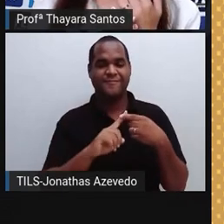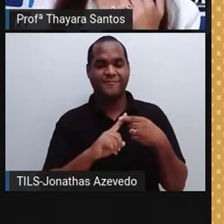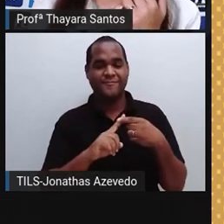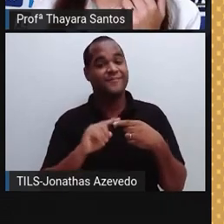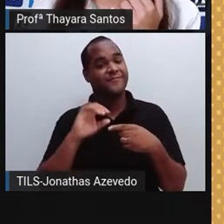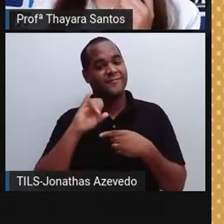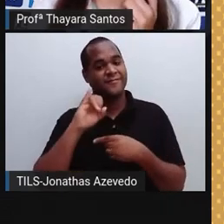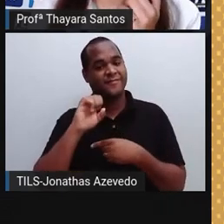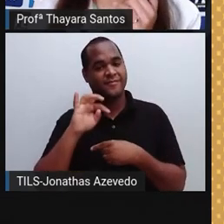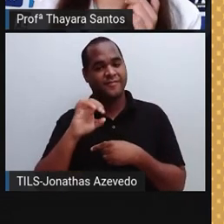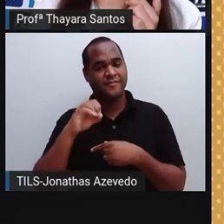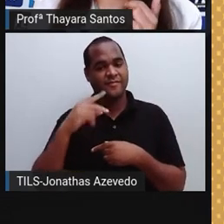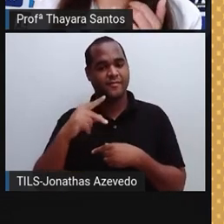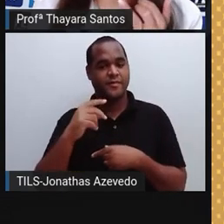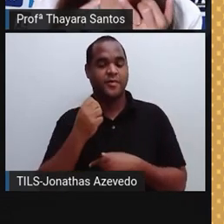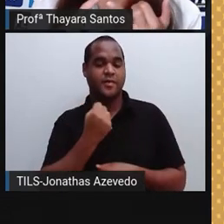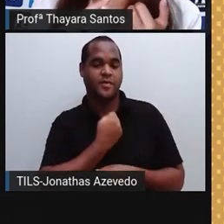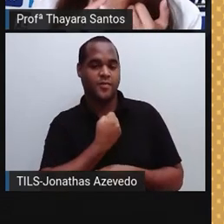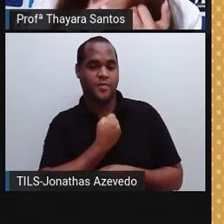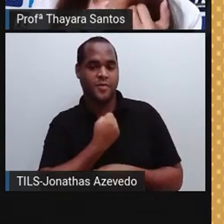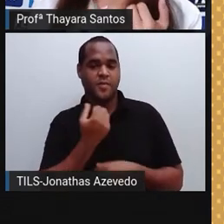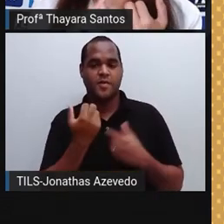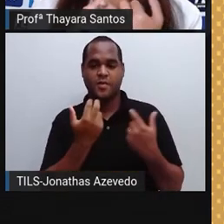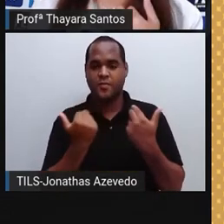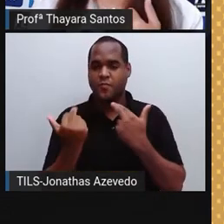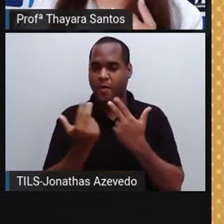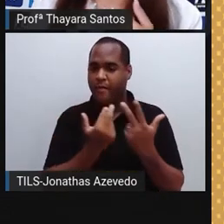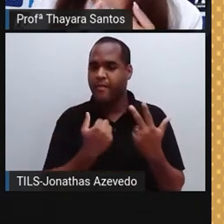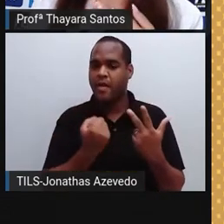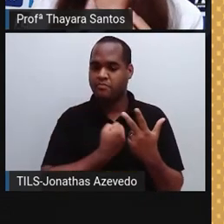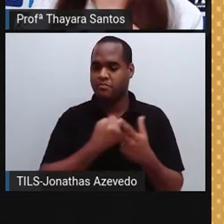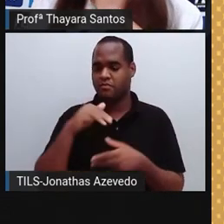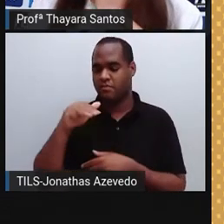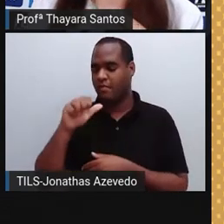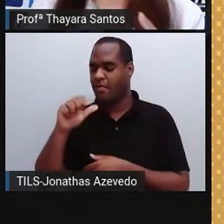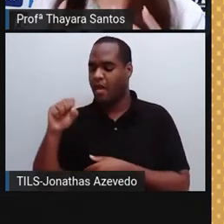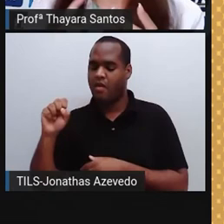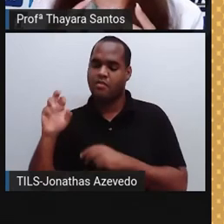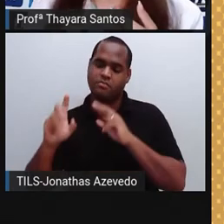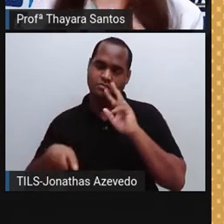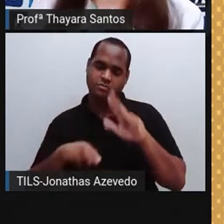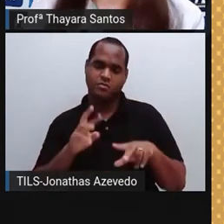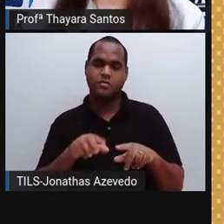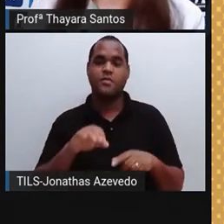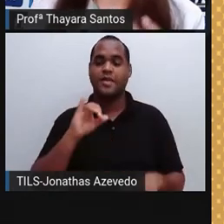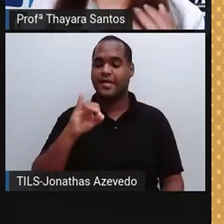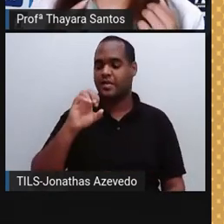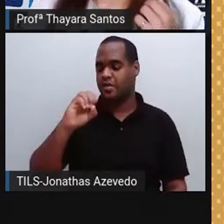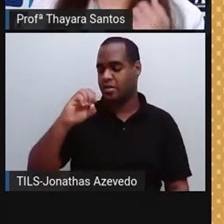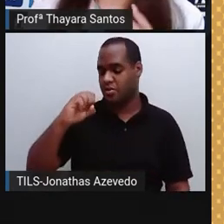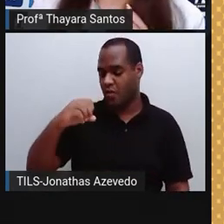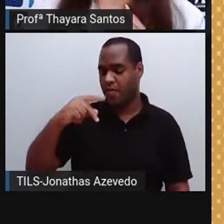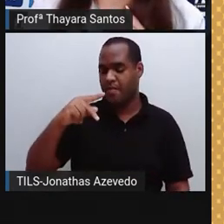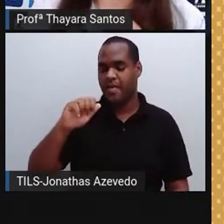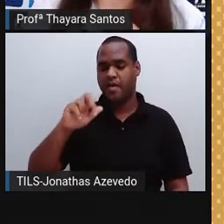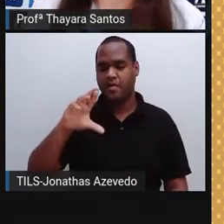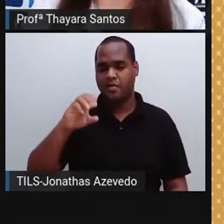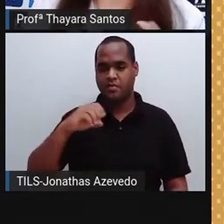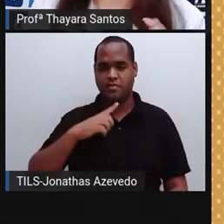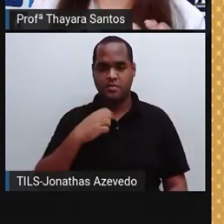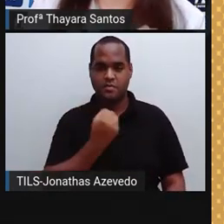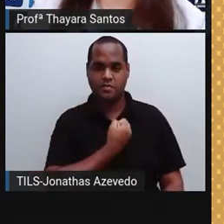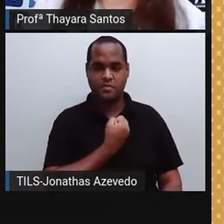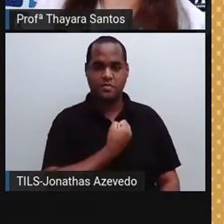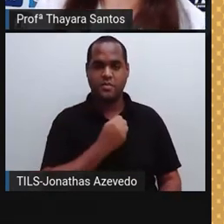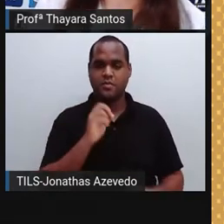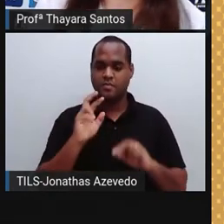têm o mesmo número de nêutrons, mas têm número atômico e número de massa diferente. Os isóbaros, eles têm números atômicos diferentes,